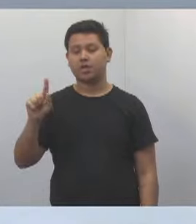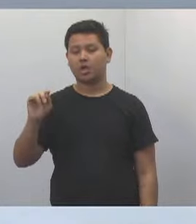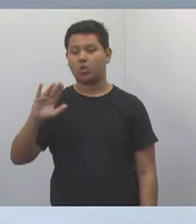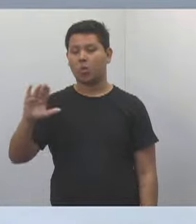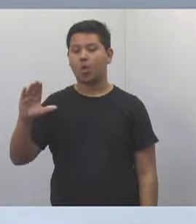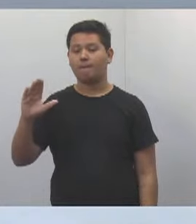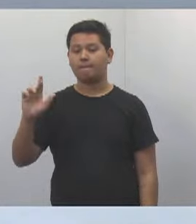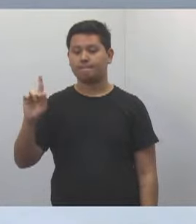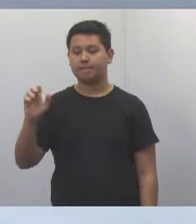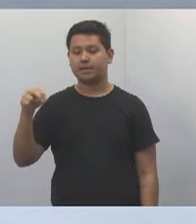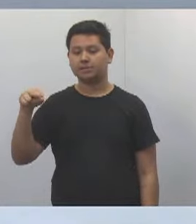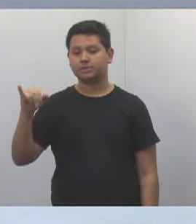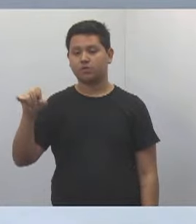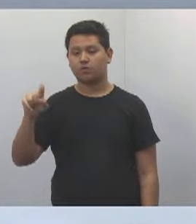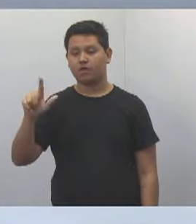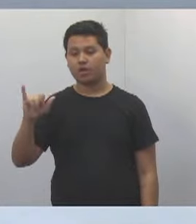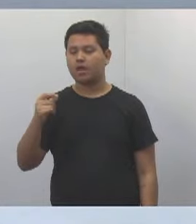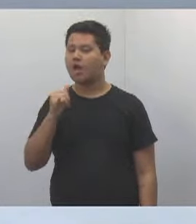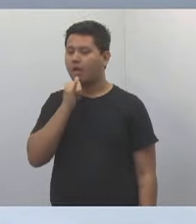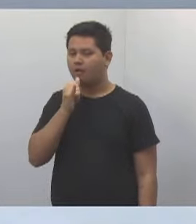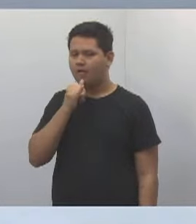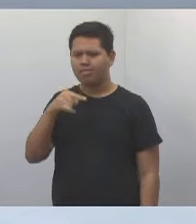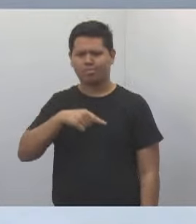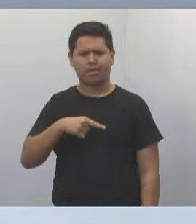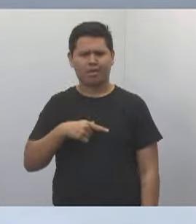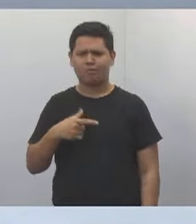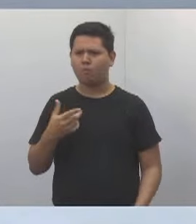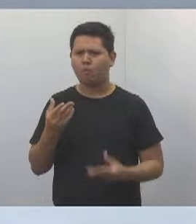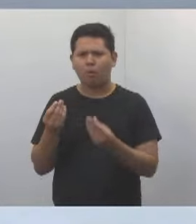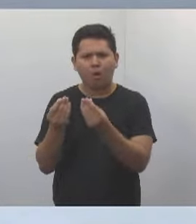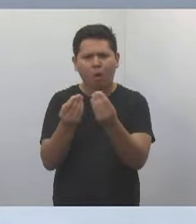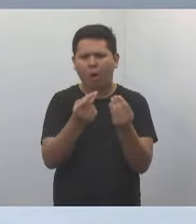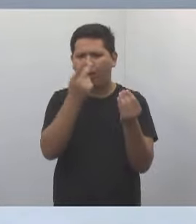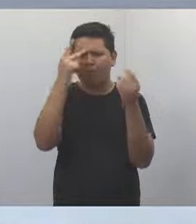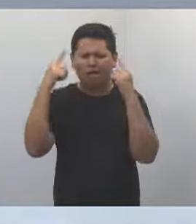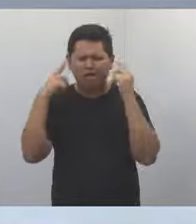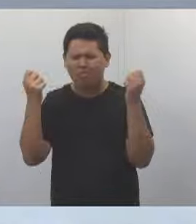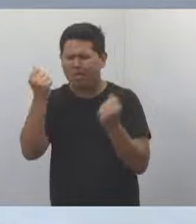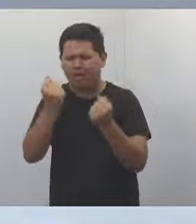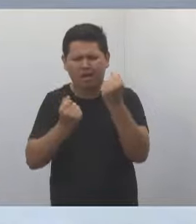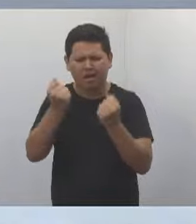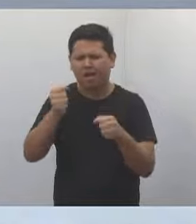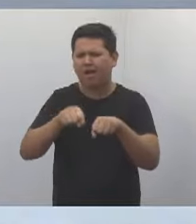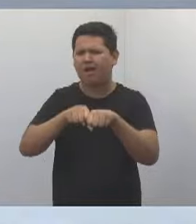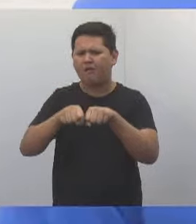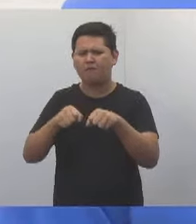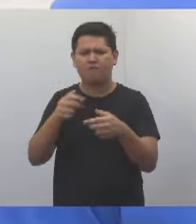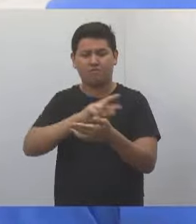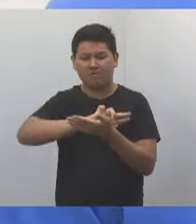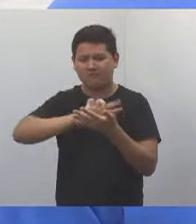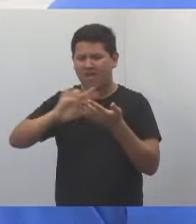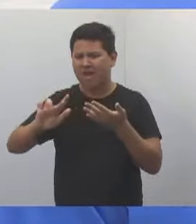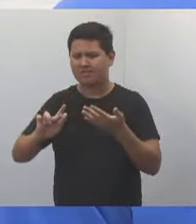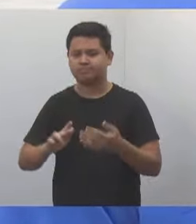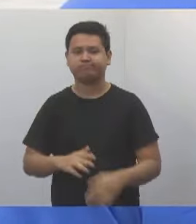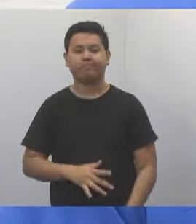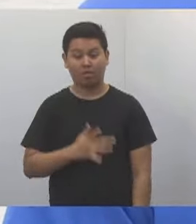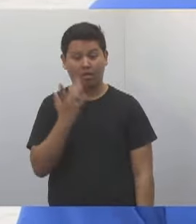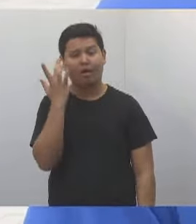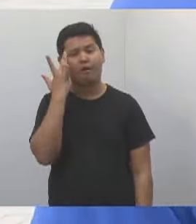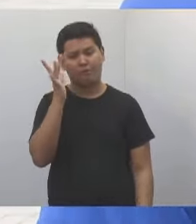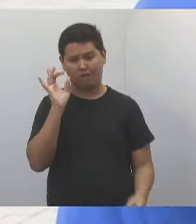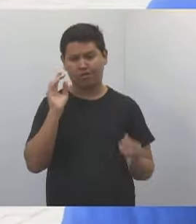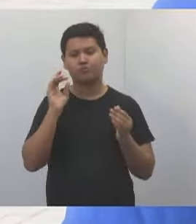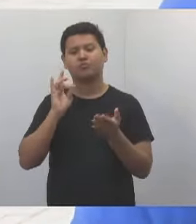a Pensilvânia. A Pensilvânia, por exemplo, ali tem abuso de motociclista, carro, com som e com ruídos também, né? Eu acho muito válido,